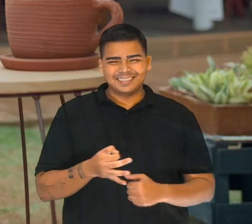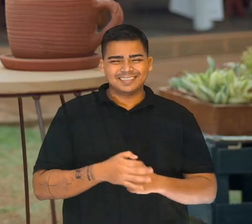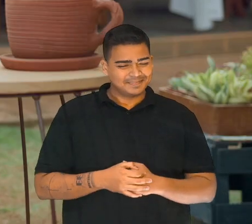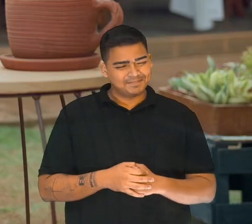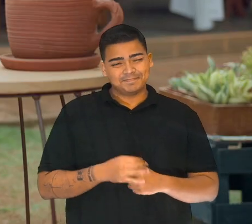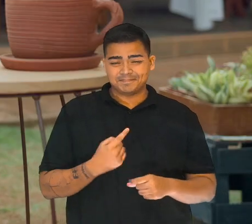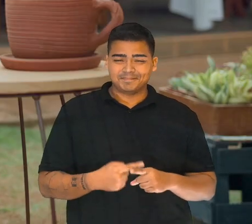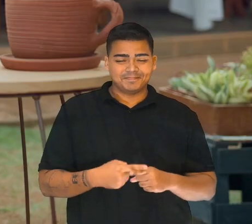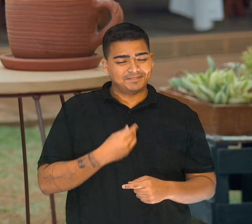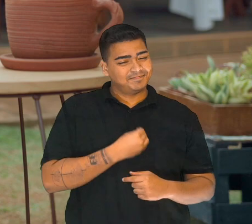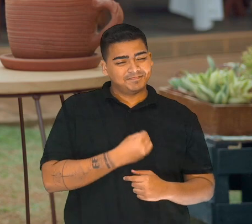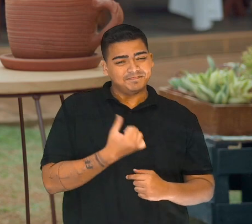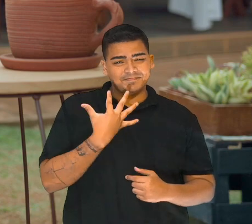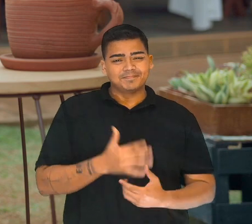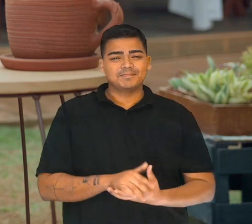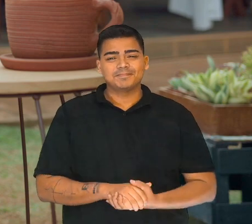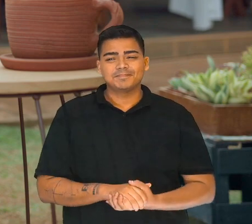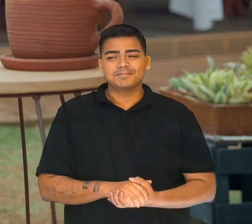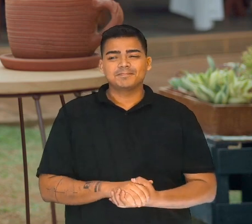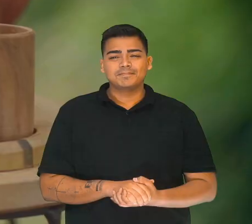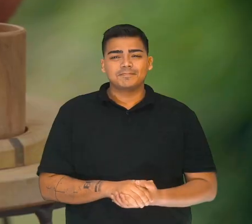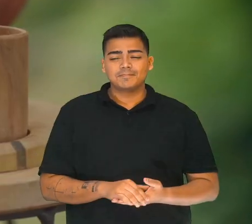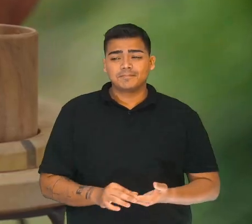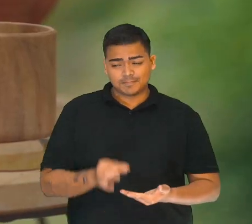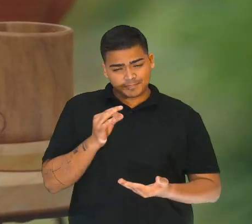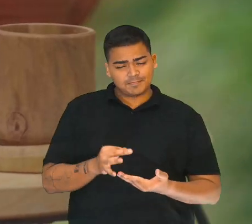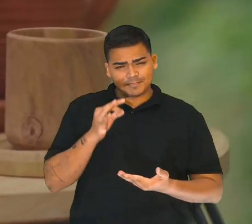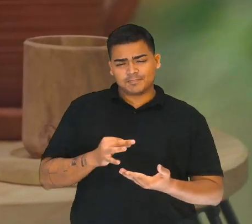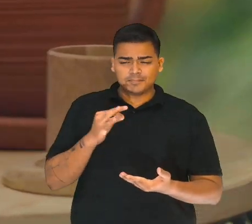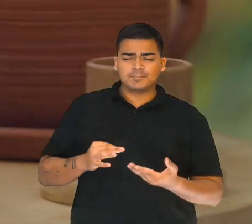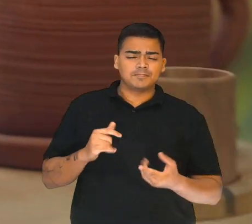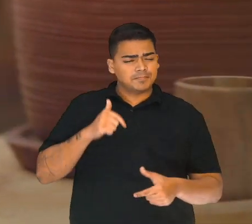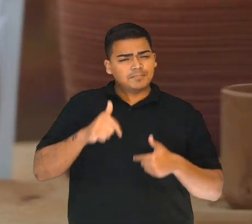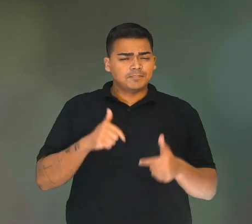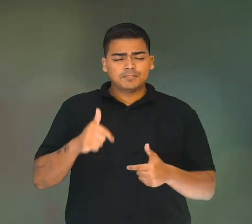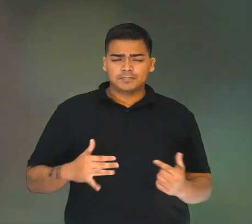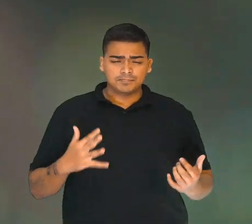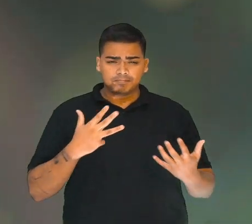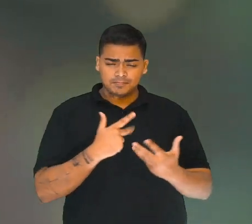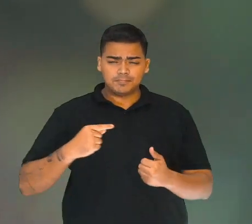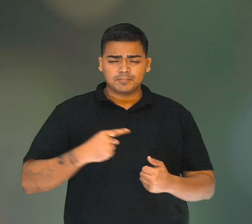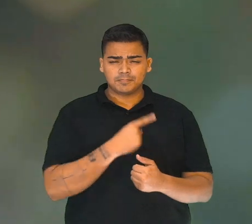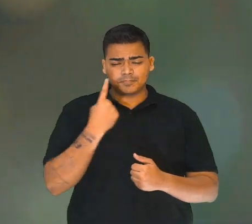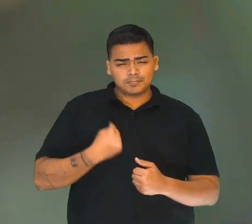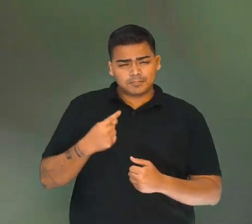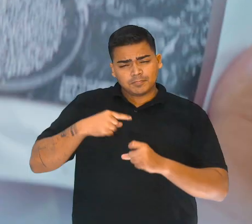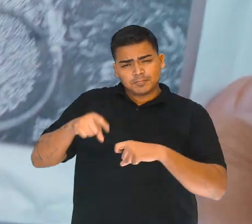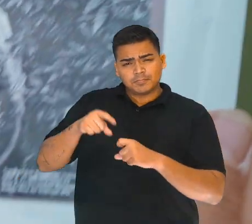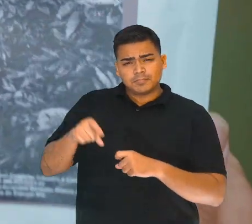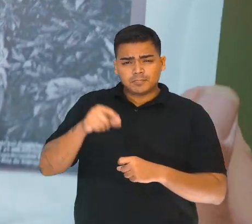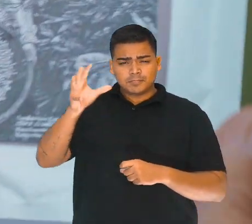né? Mas de tanto passar bem. O café, ele dá muito trabalho. Quando a gente vê produtoras assim